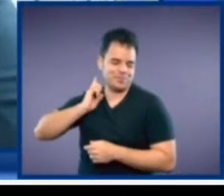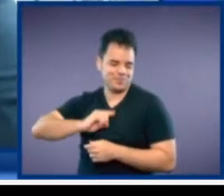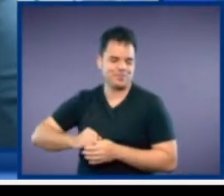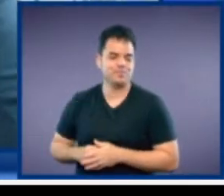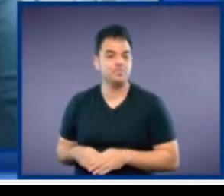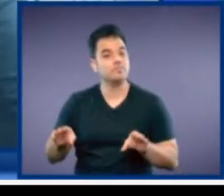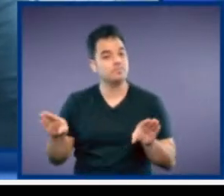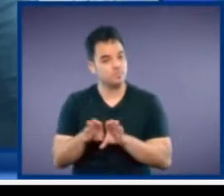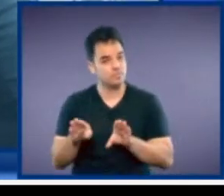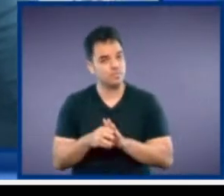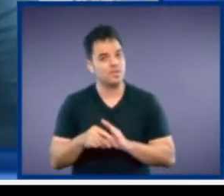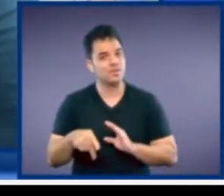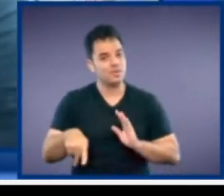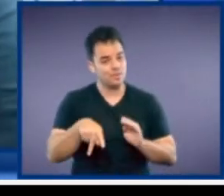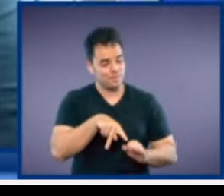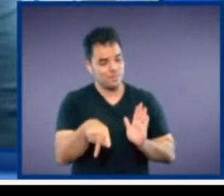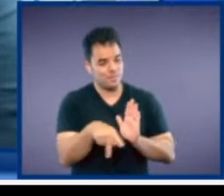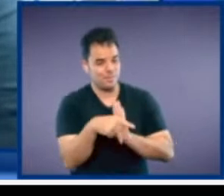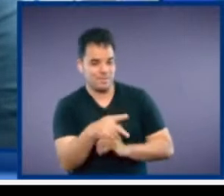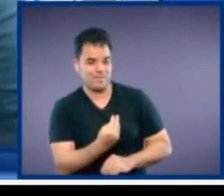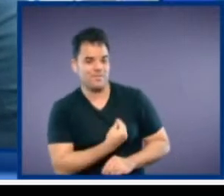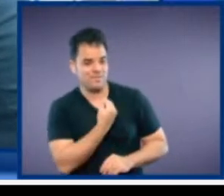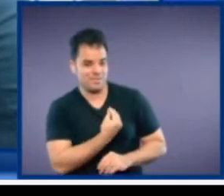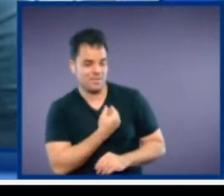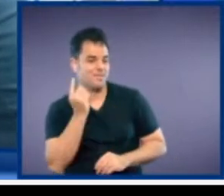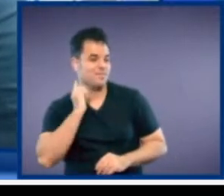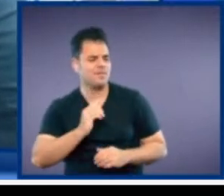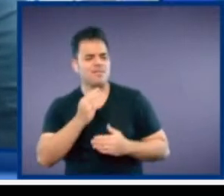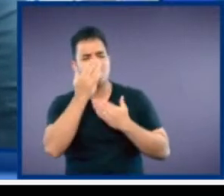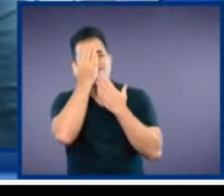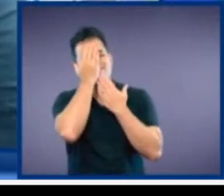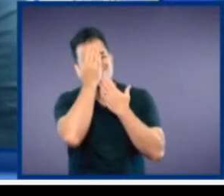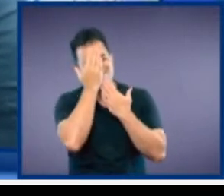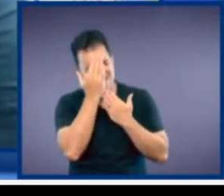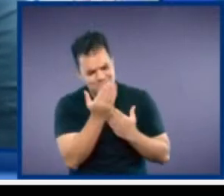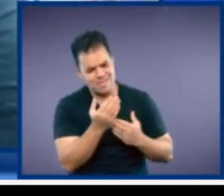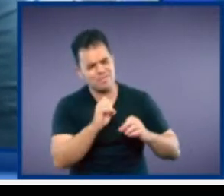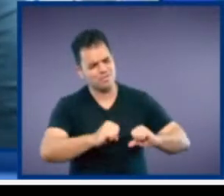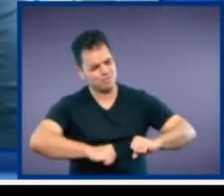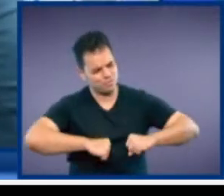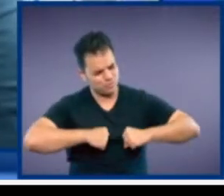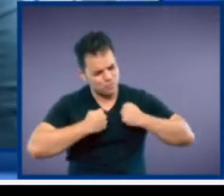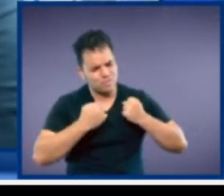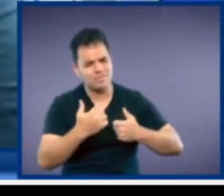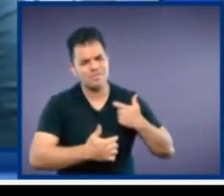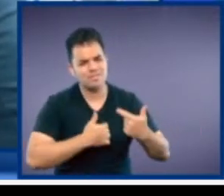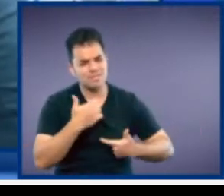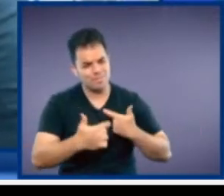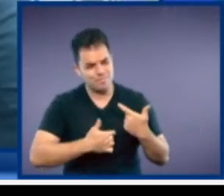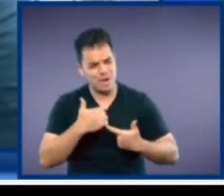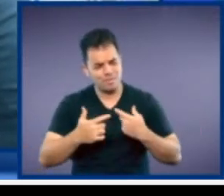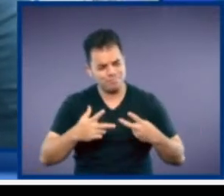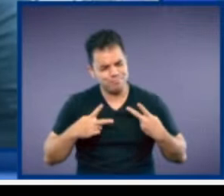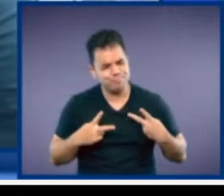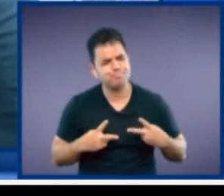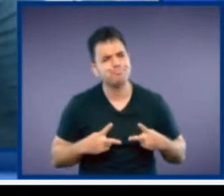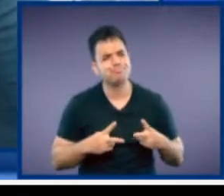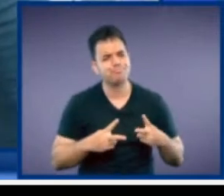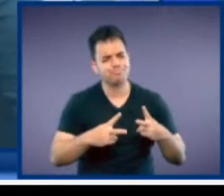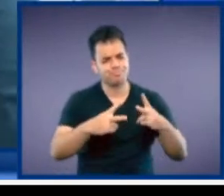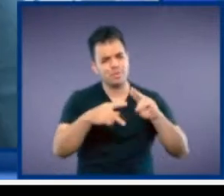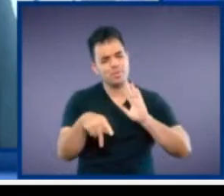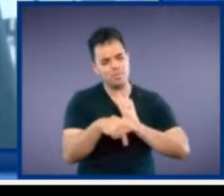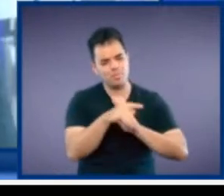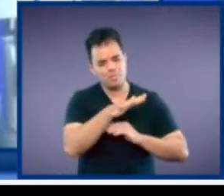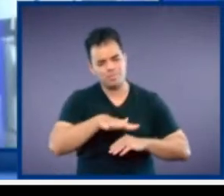como cidadão mineiro, agradeço pela dedicação e empenho com que vem trabalhando pelo nosso